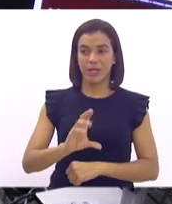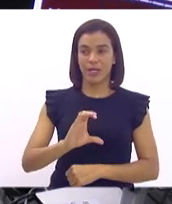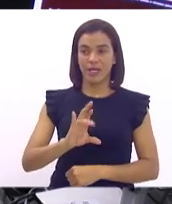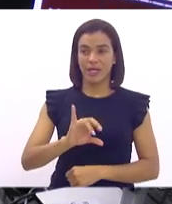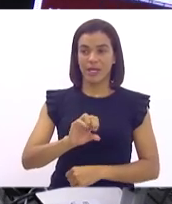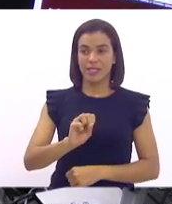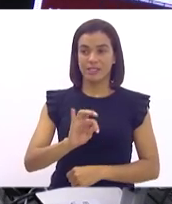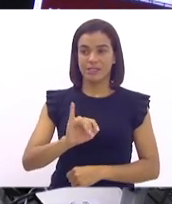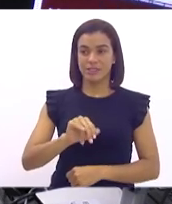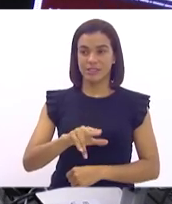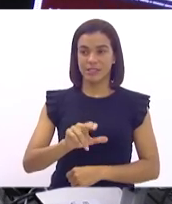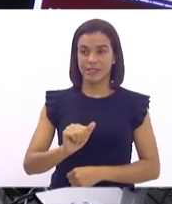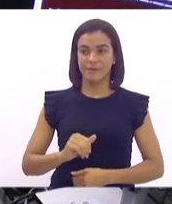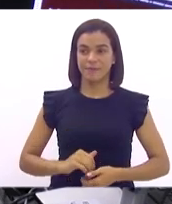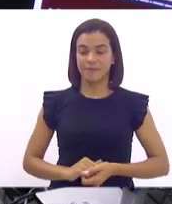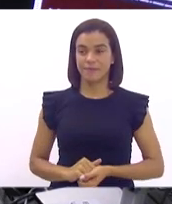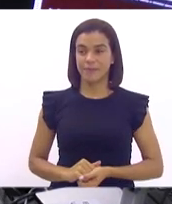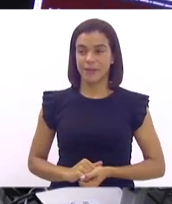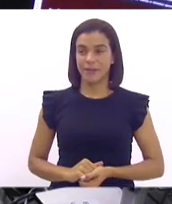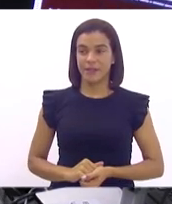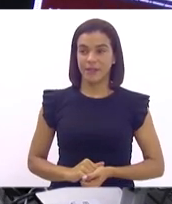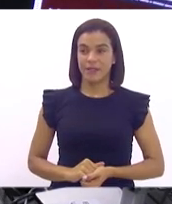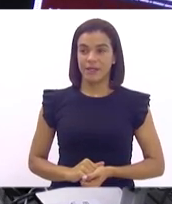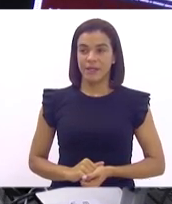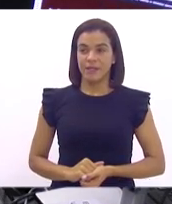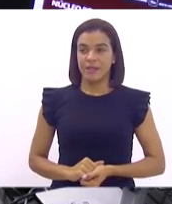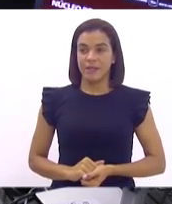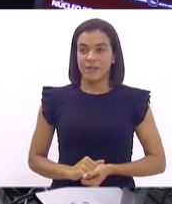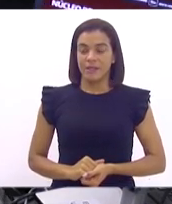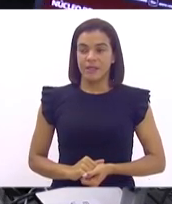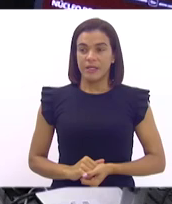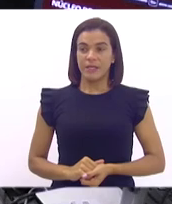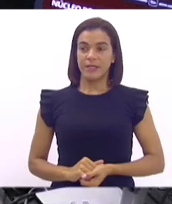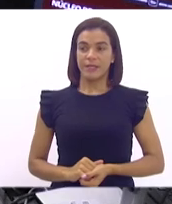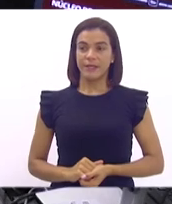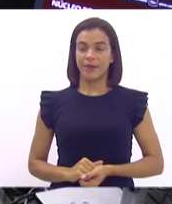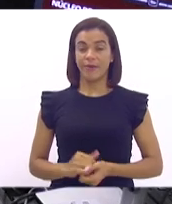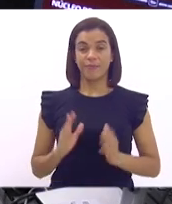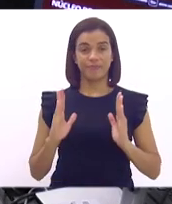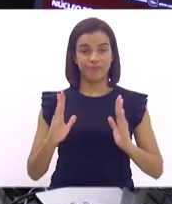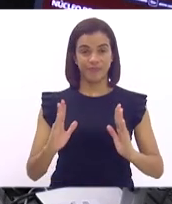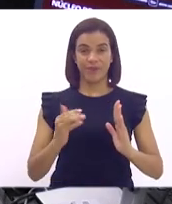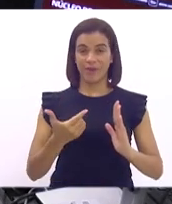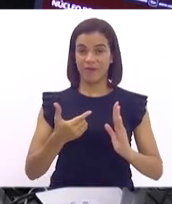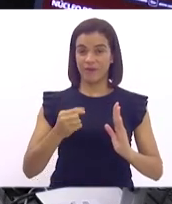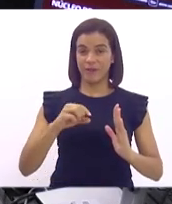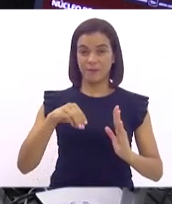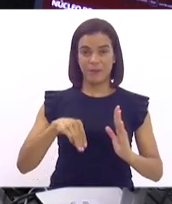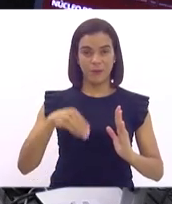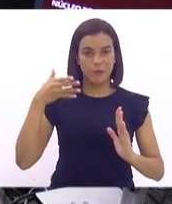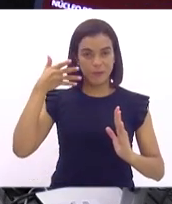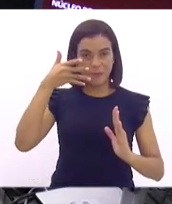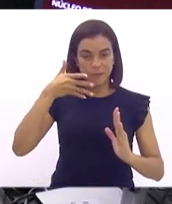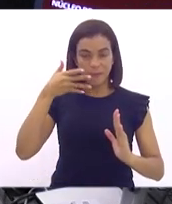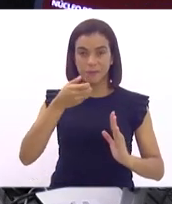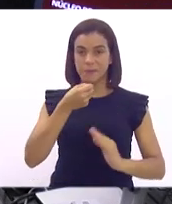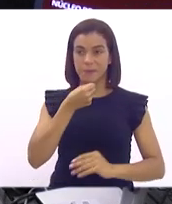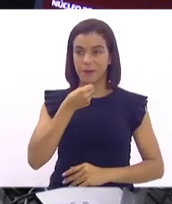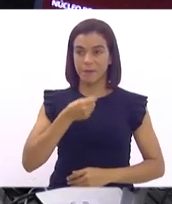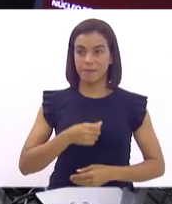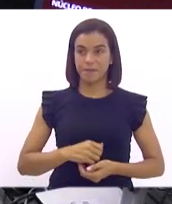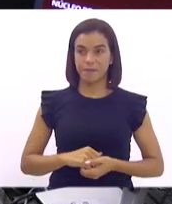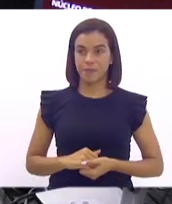algumas indagações, tá? Muito obrigada. A senhora tem 20 minutos também. Tá bem. Tá